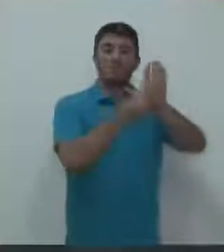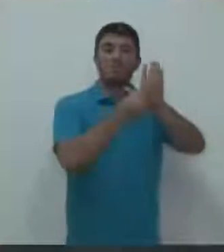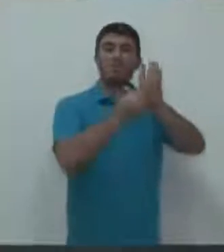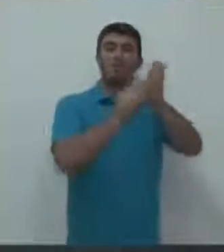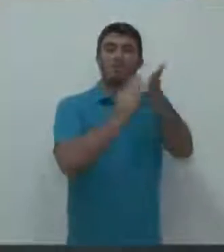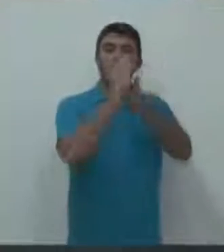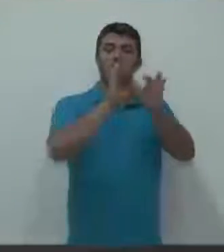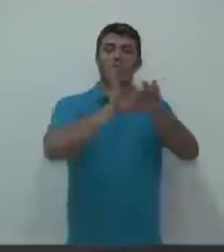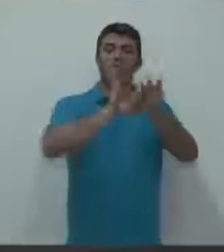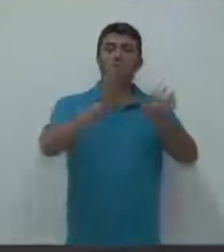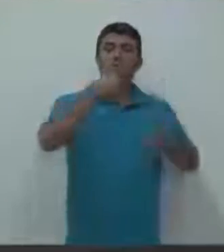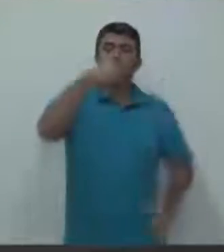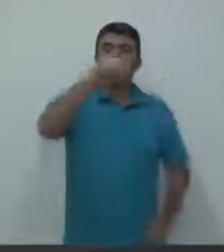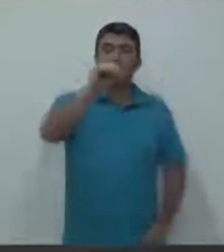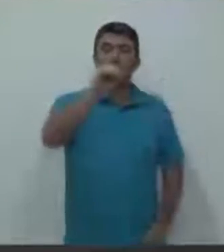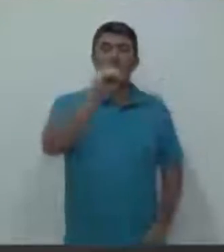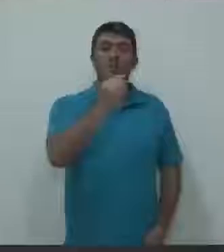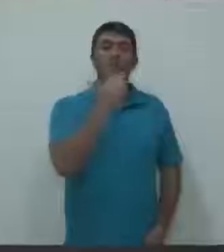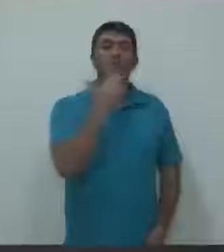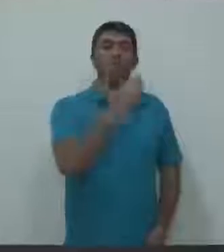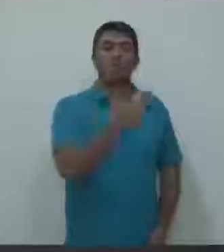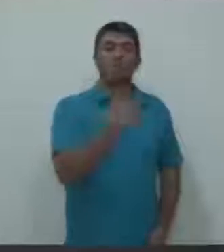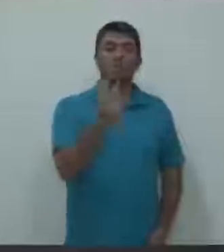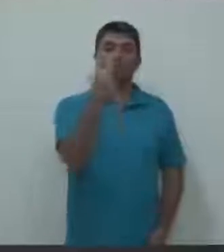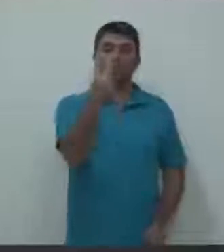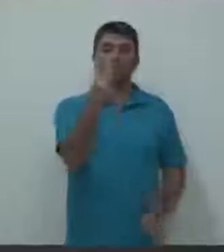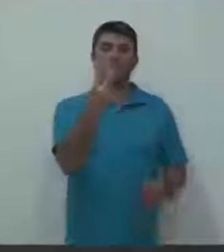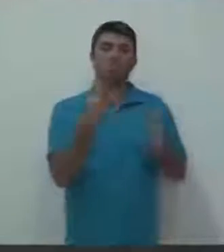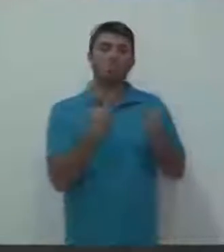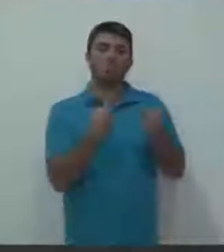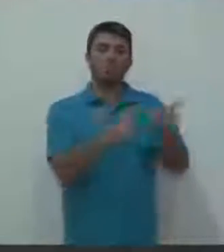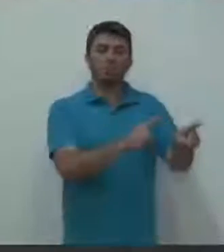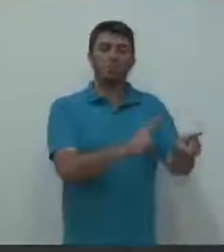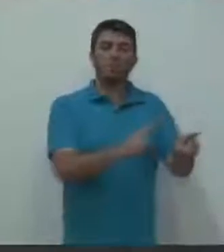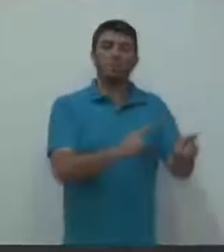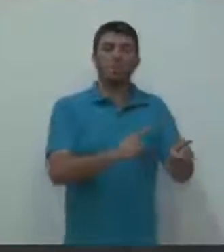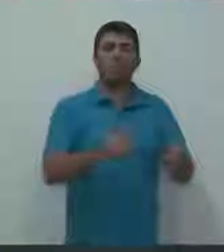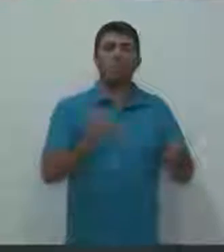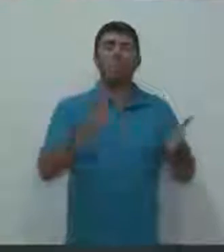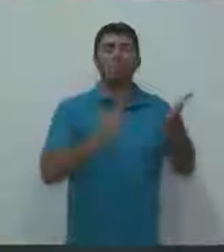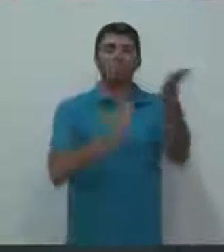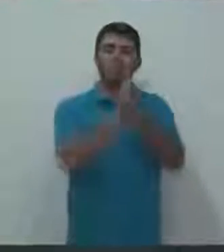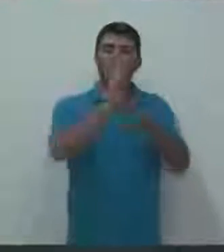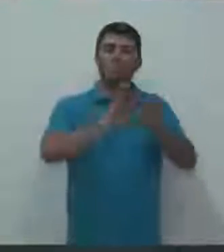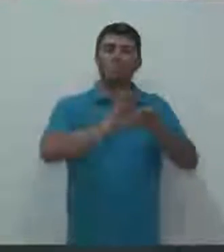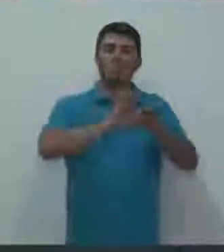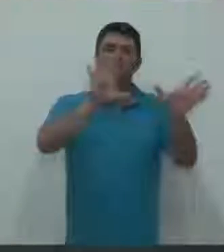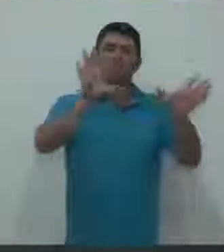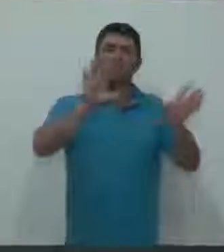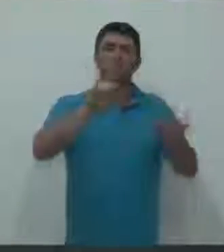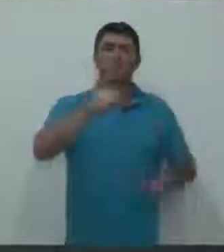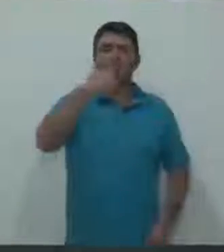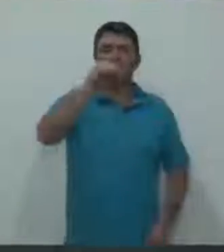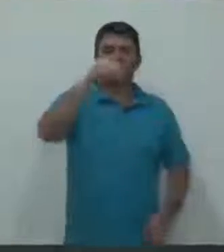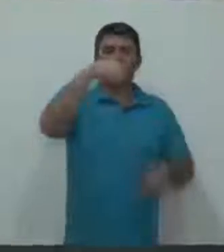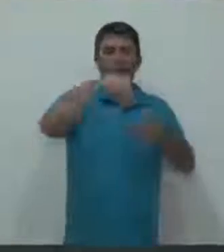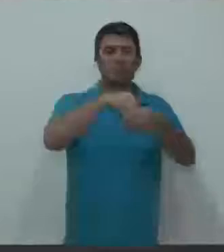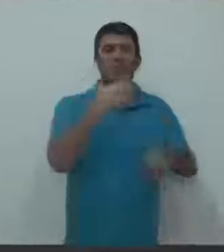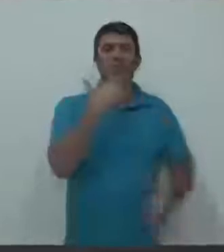votos favoráveis e 2 contrários. Portanto, está aprovada por 10 votos favoráveis e 2 em contrário.